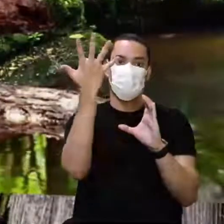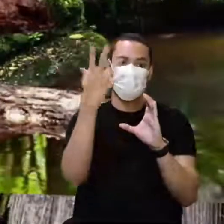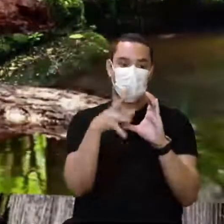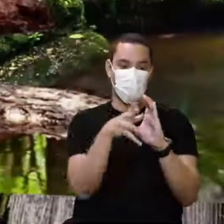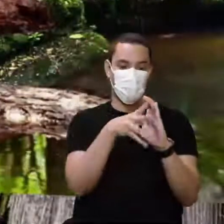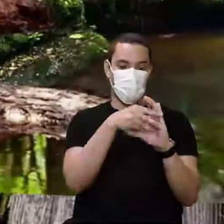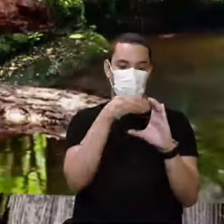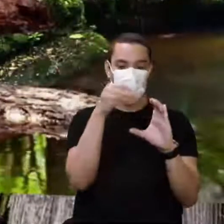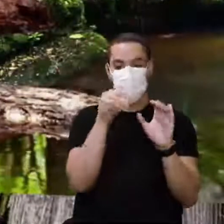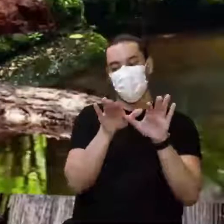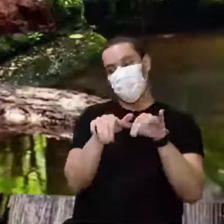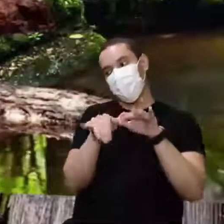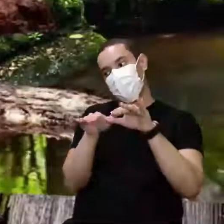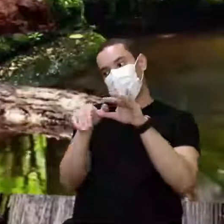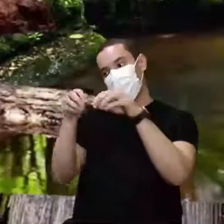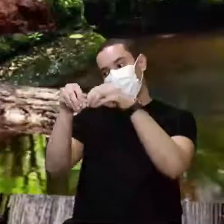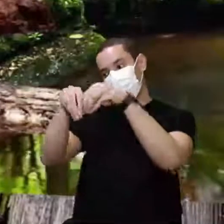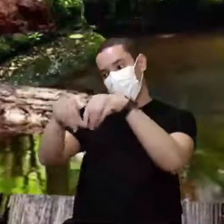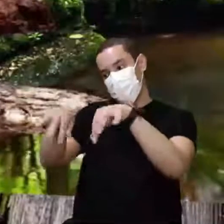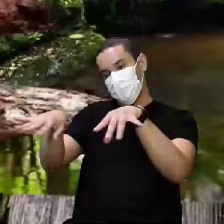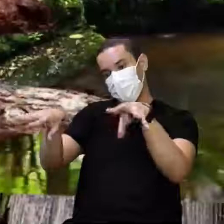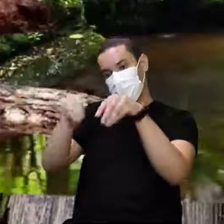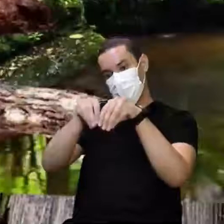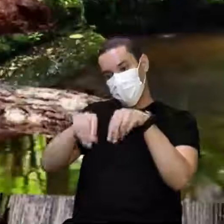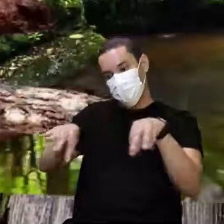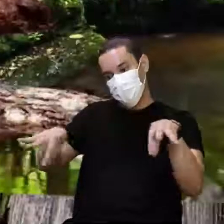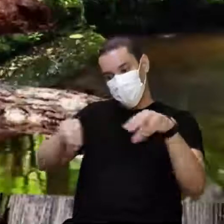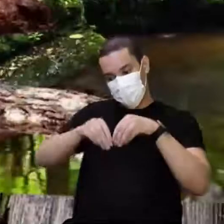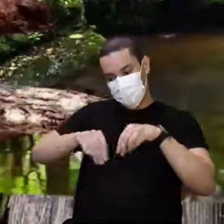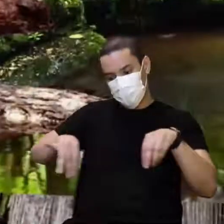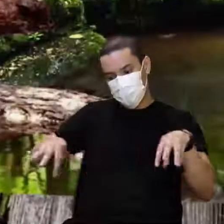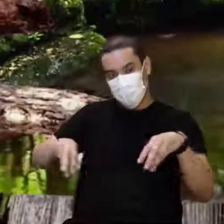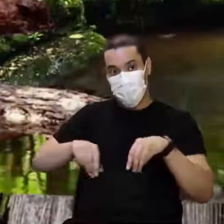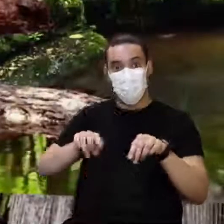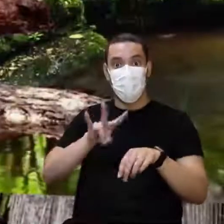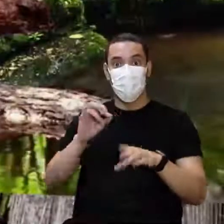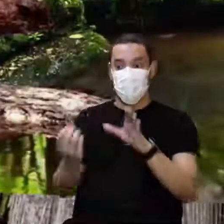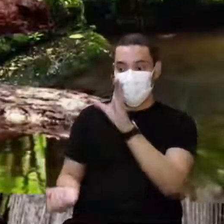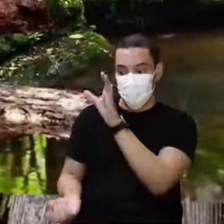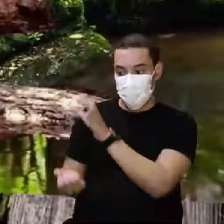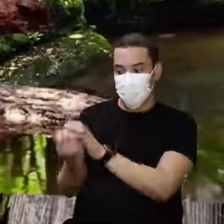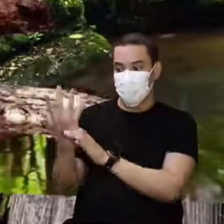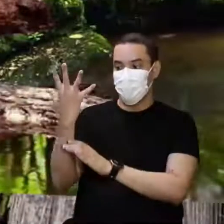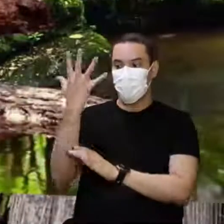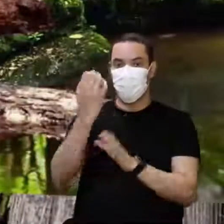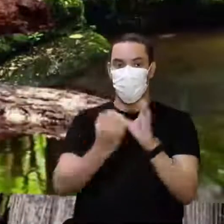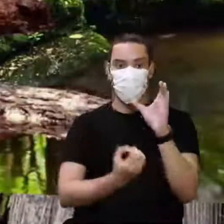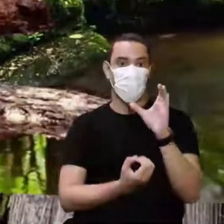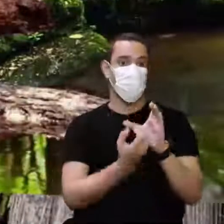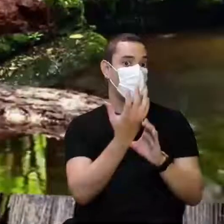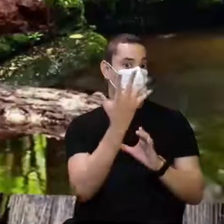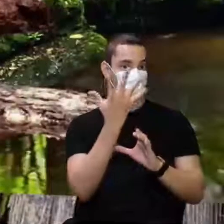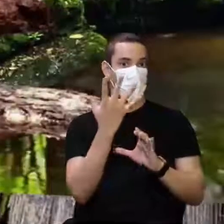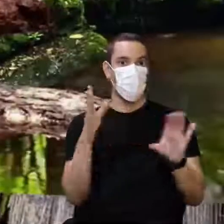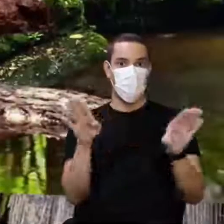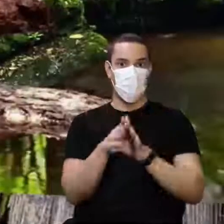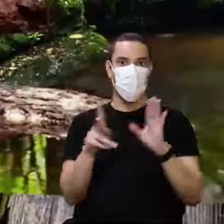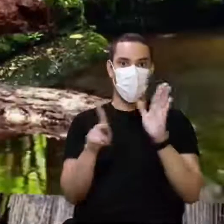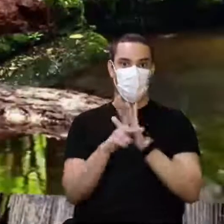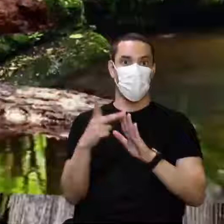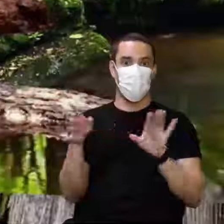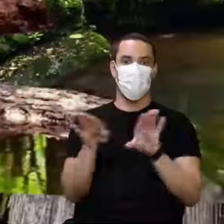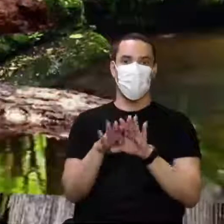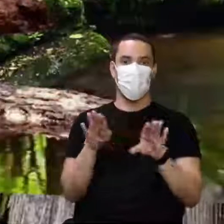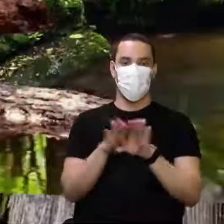aí o que vai acontecer? Ela vai visitando os outros e vai fazendo o processo de polinização. Ou pode ser, se a flor é hermafrodita, pode ser nela mesma,